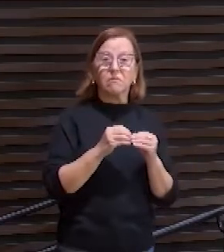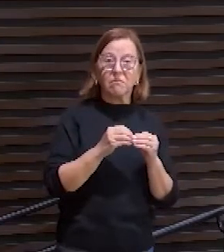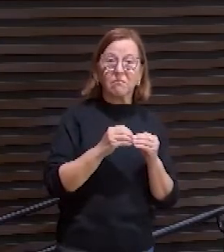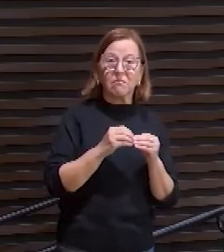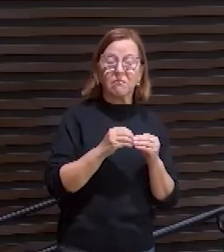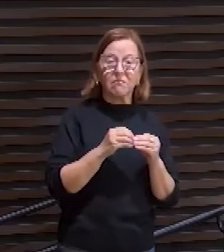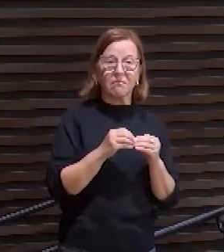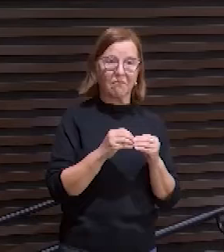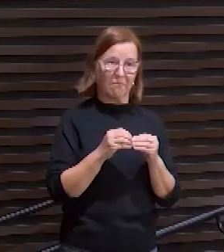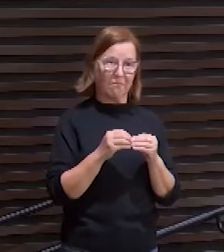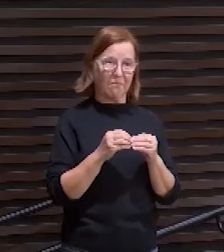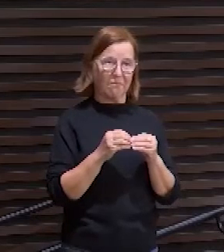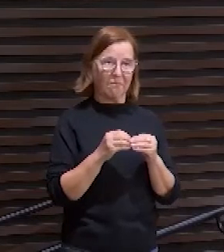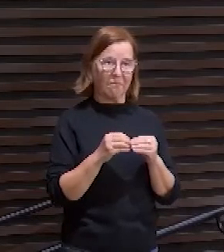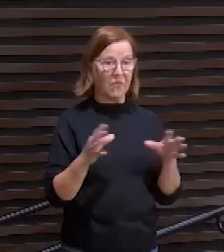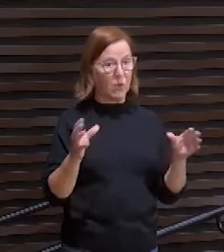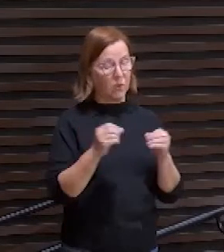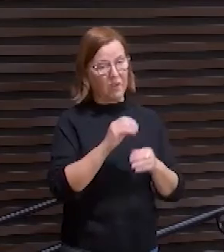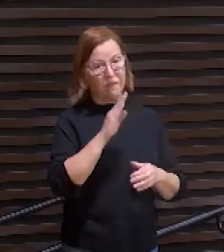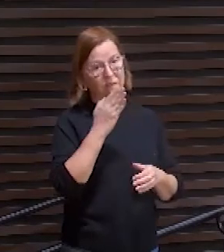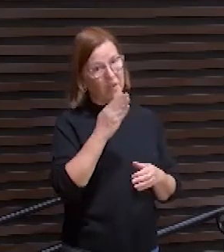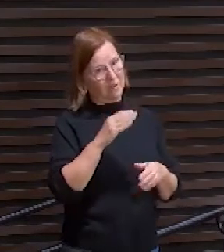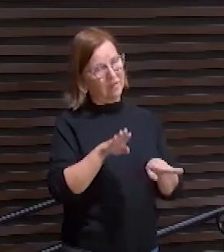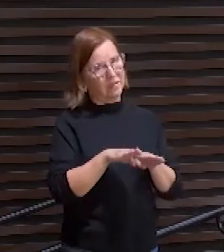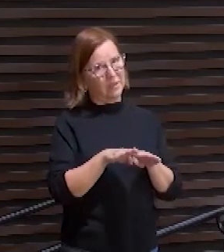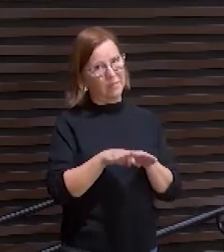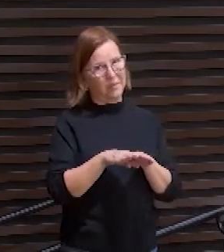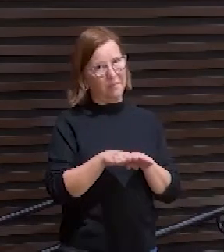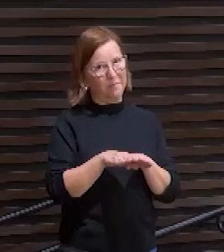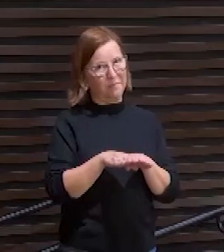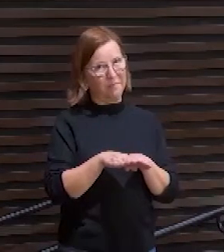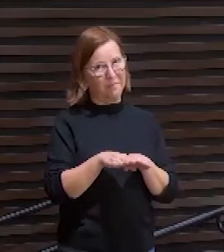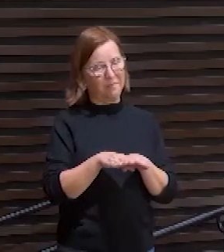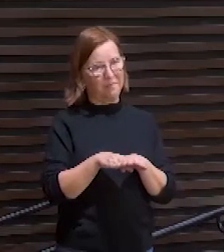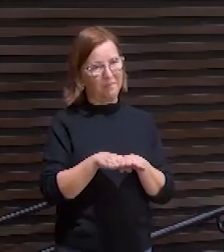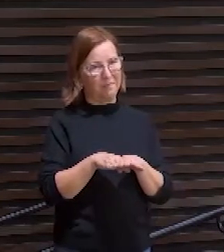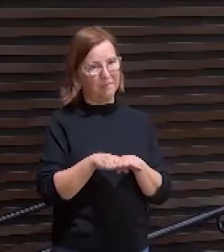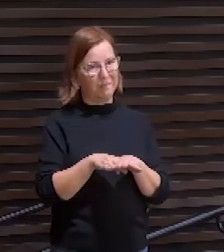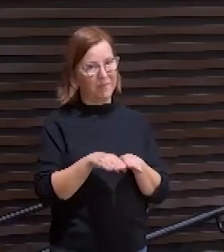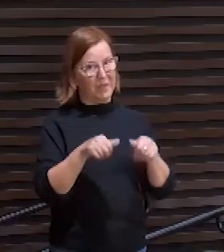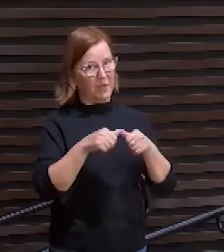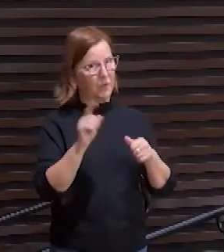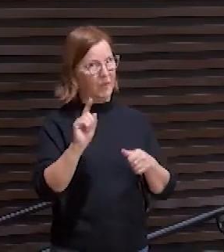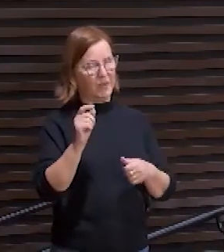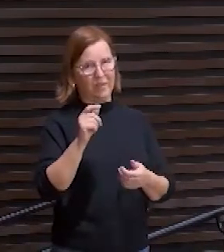é uma conclusão falsa também, é um sofisma. Isso não é verdade.